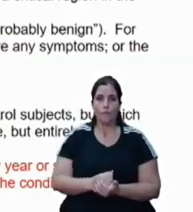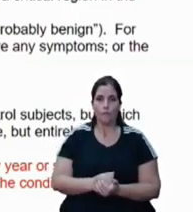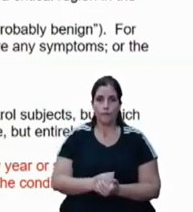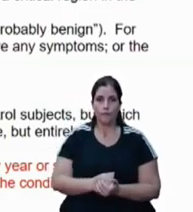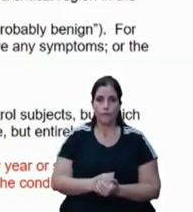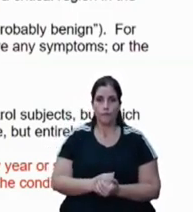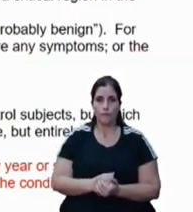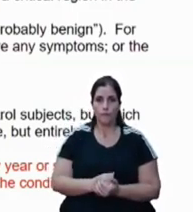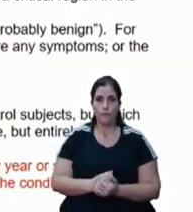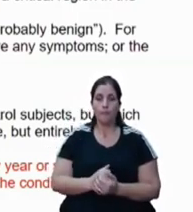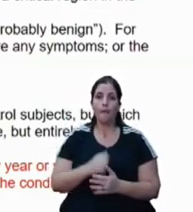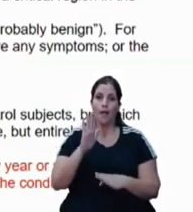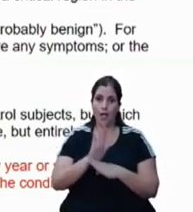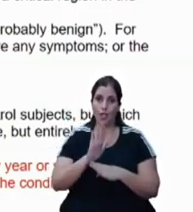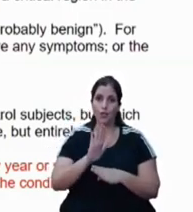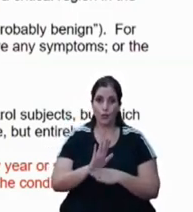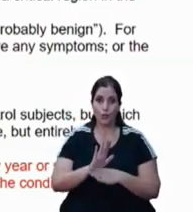para a condição.